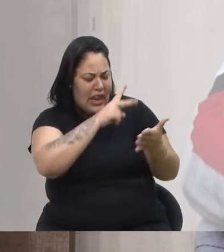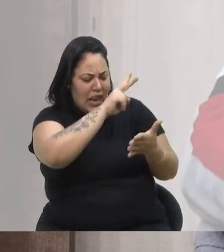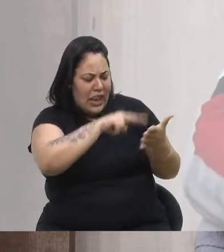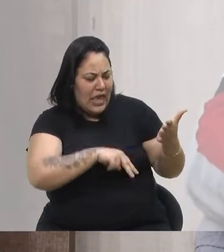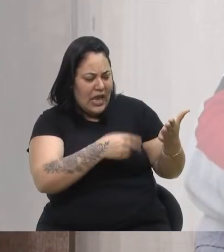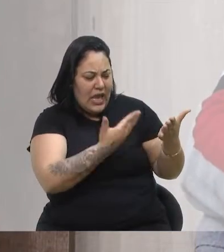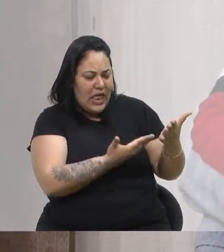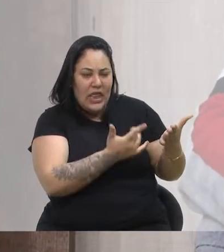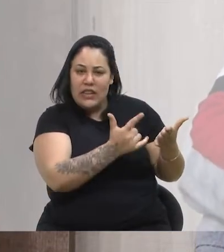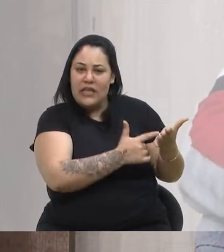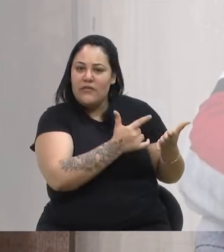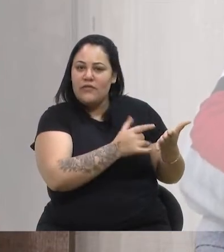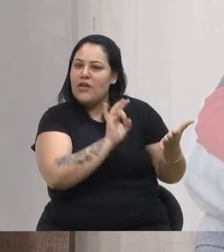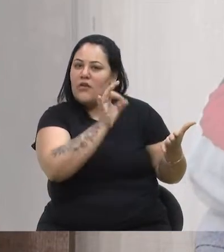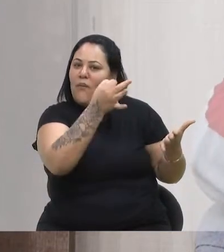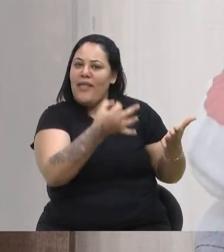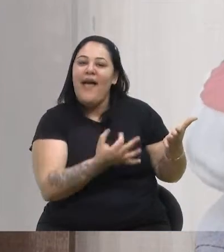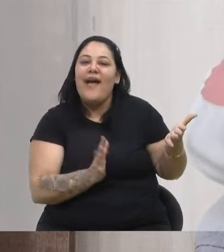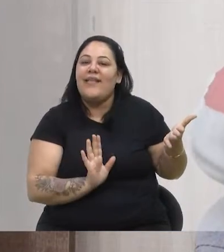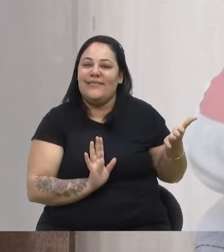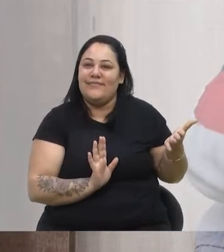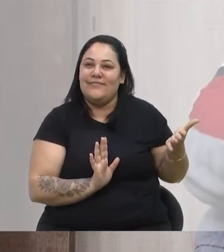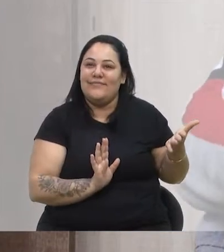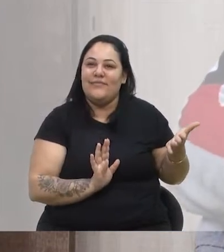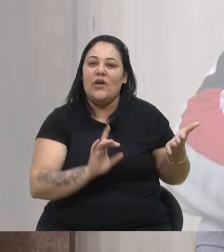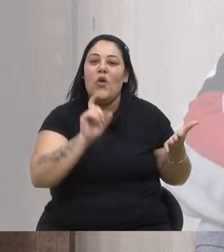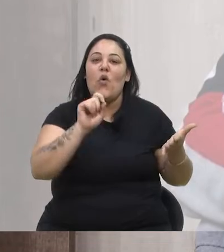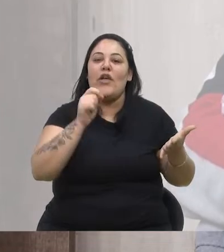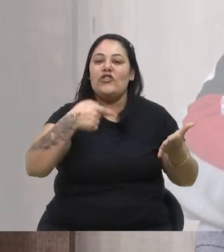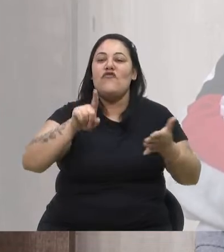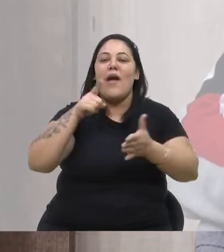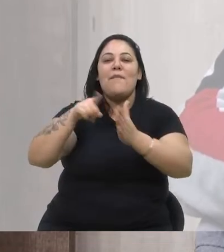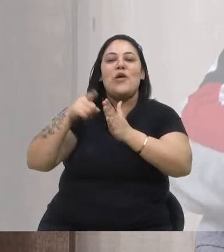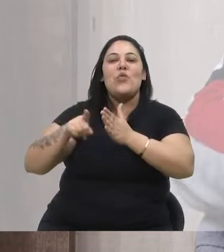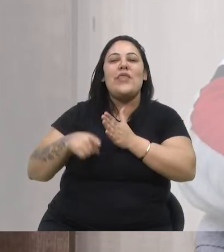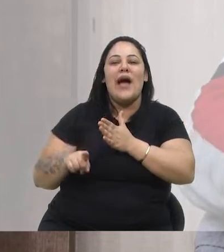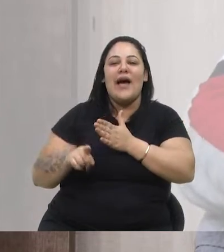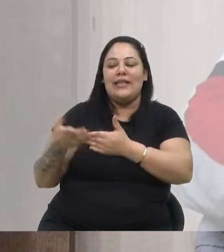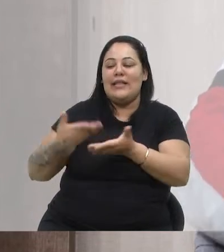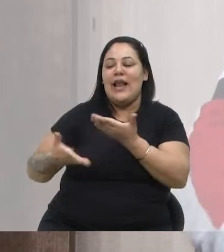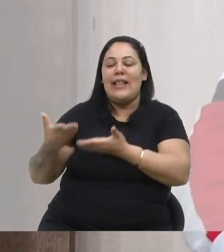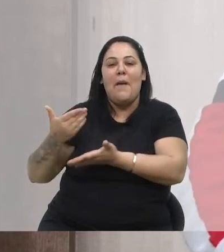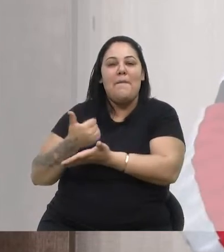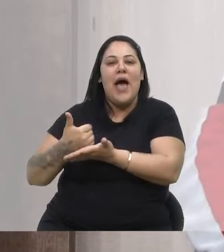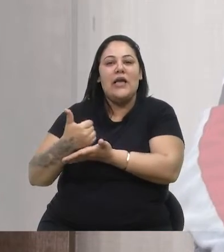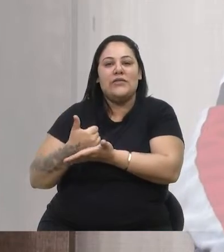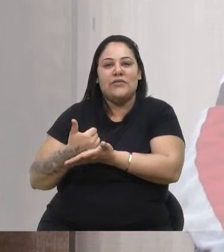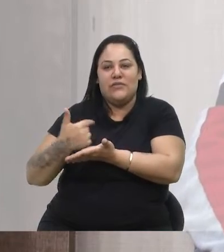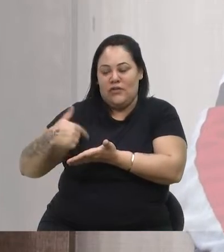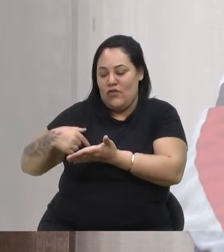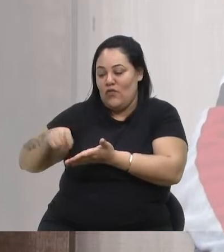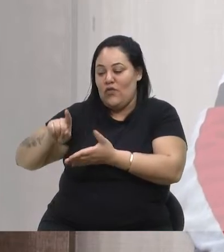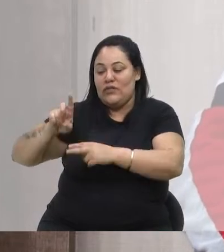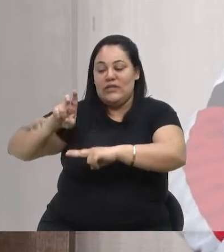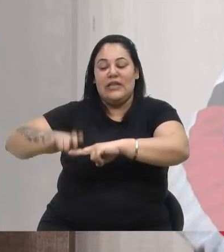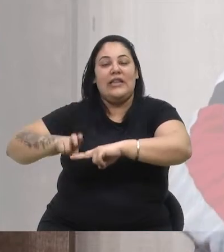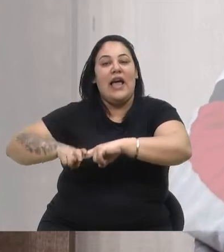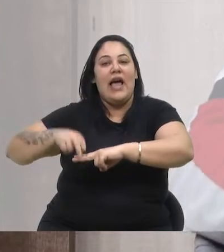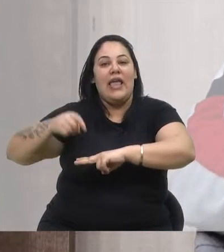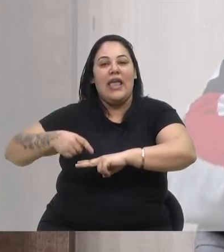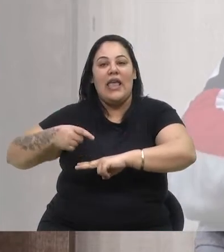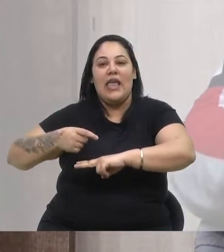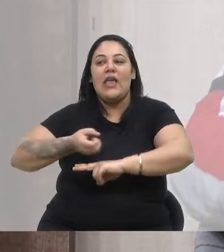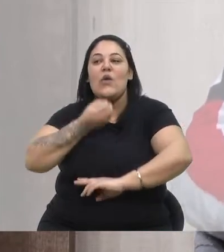ler o livro é só um detalhe, né, do que vamos perguntar aqui e tratar, porque basicamente eu não vou me sentar